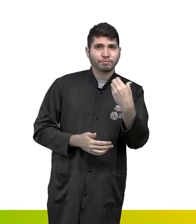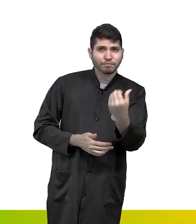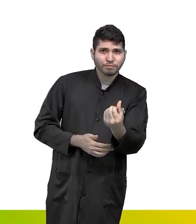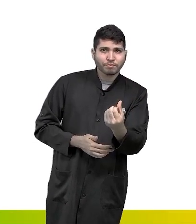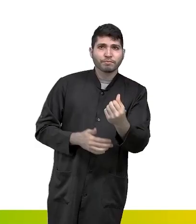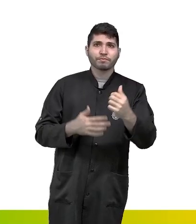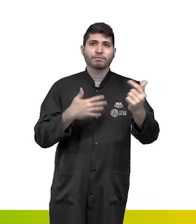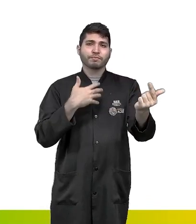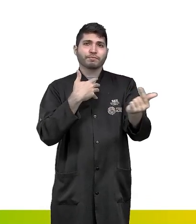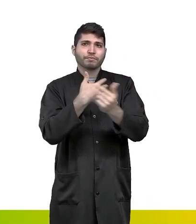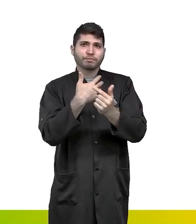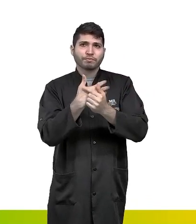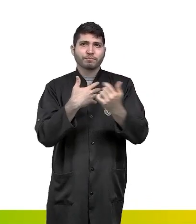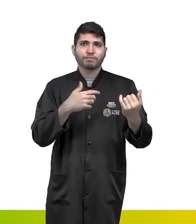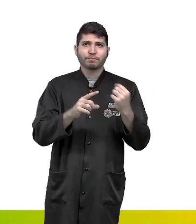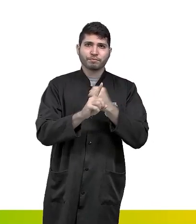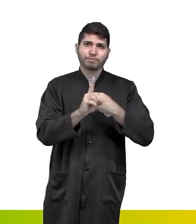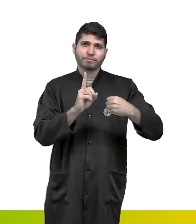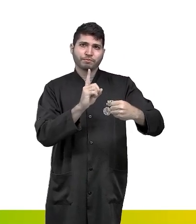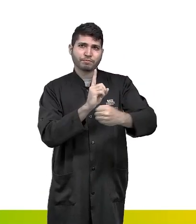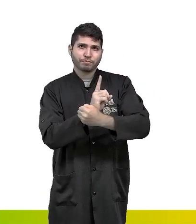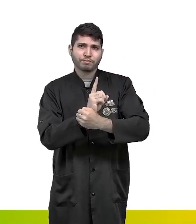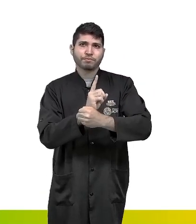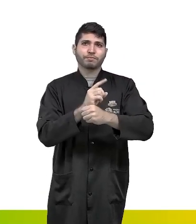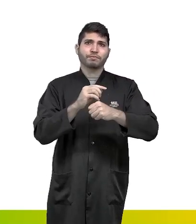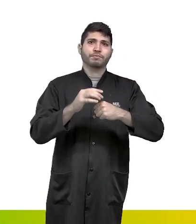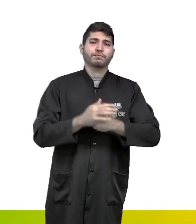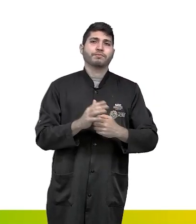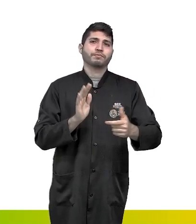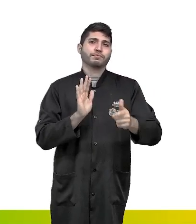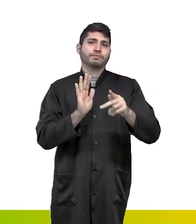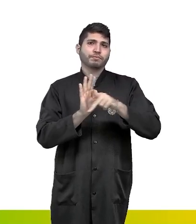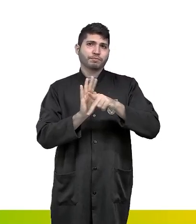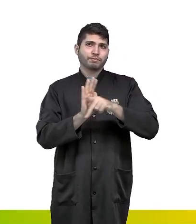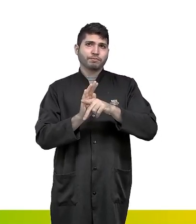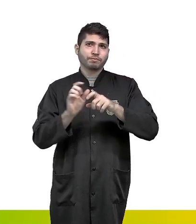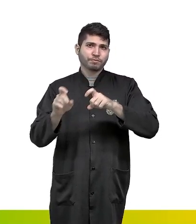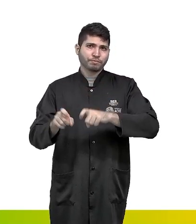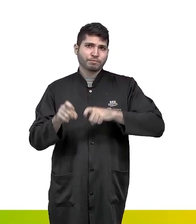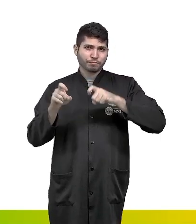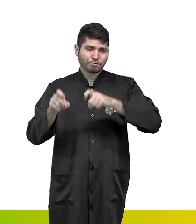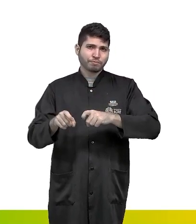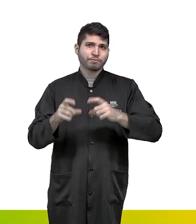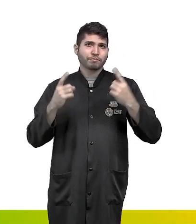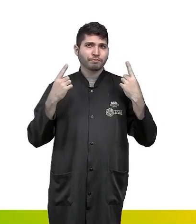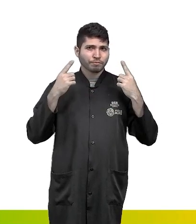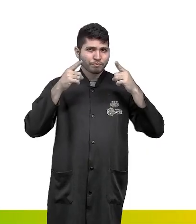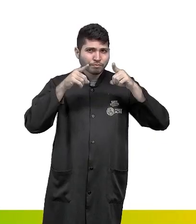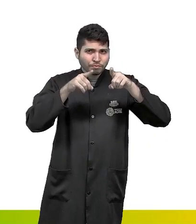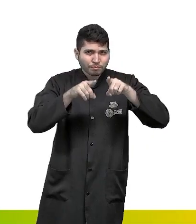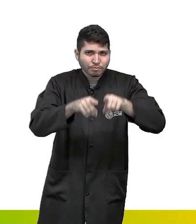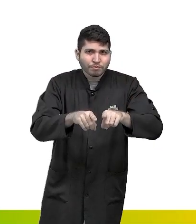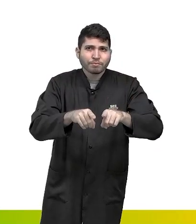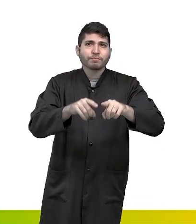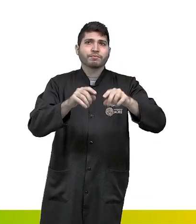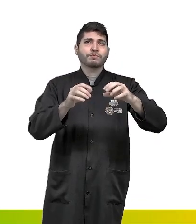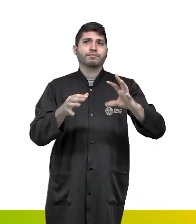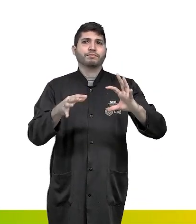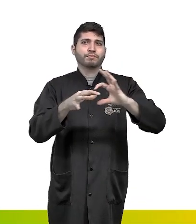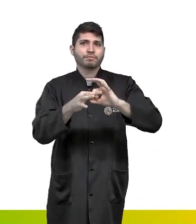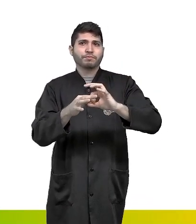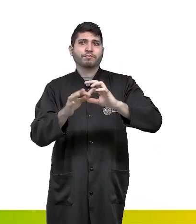quando a propriedade rural atende simultaneamente segundo os critérios e graus de exigência estabelecidos em